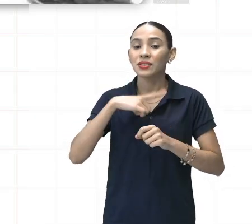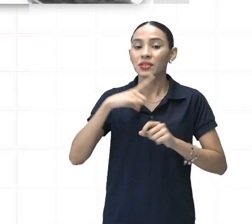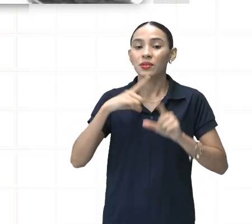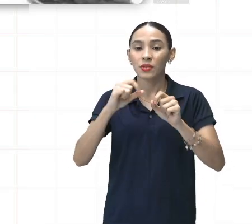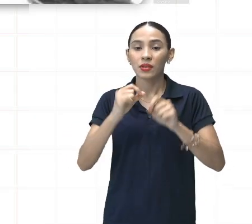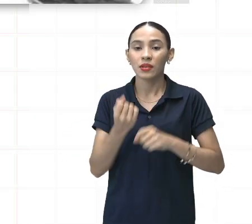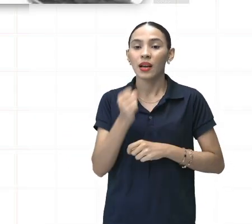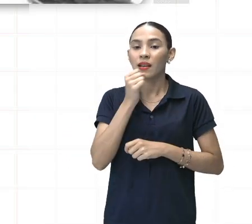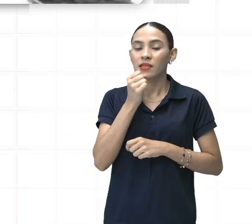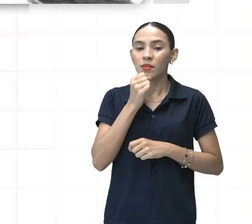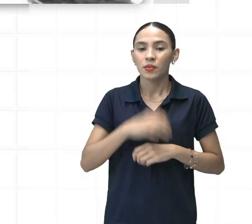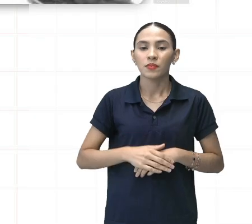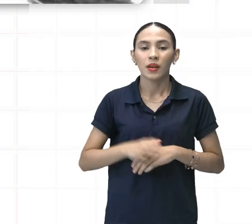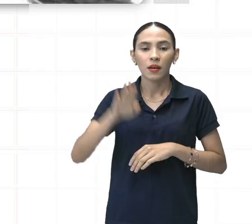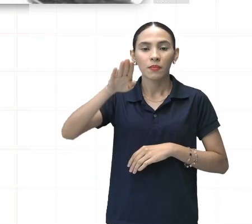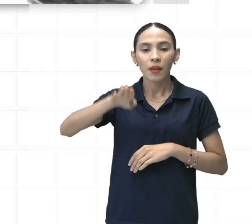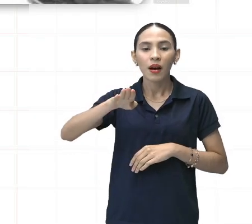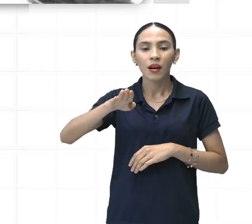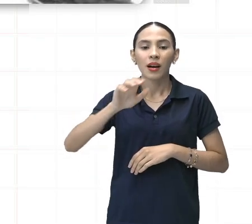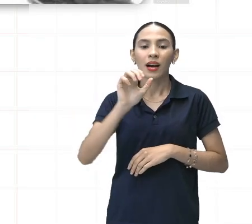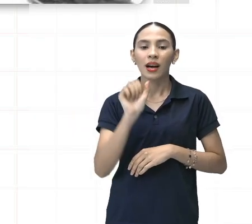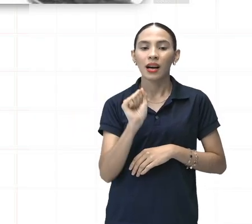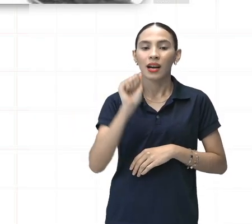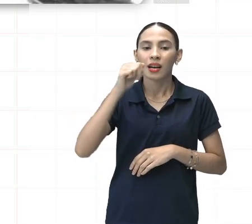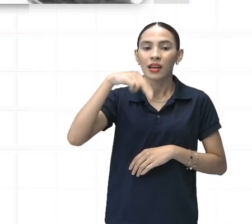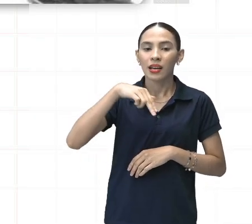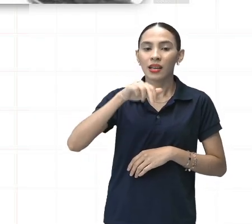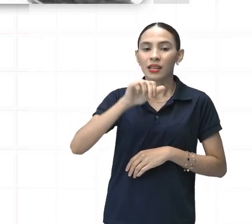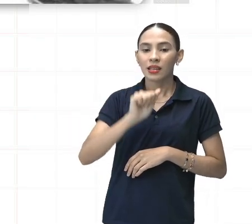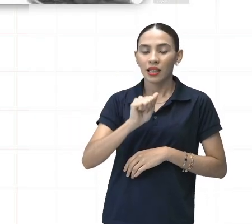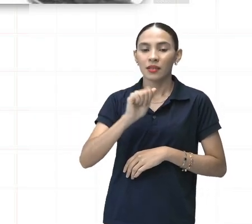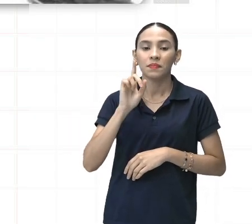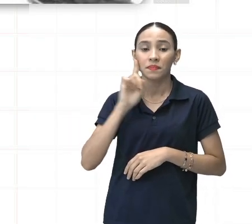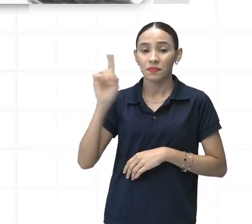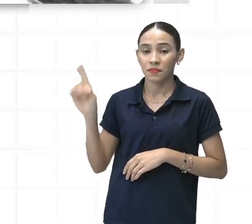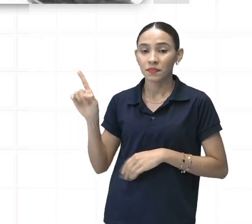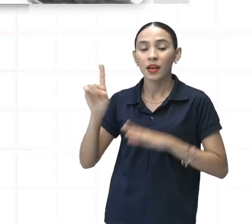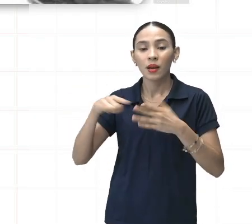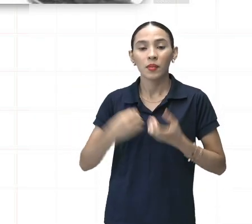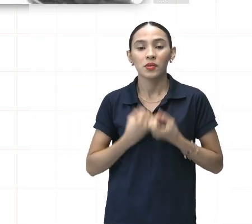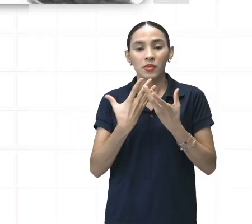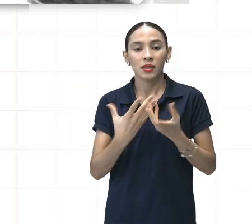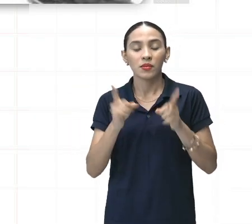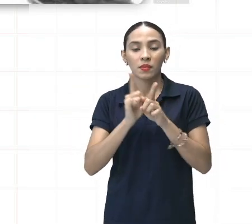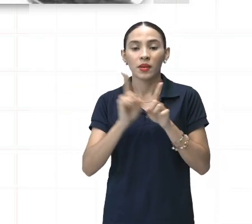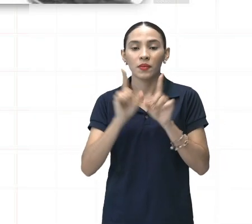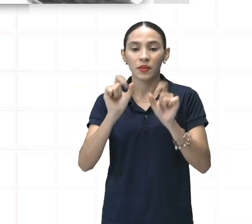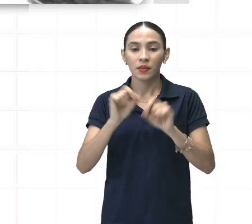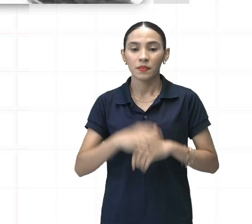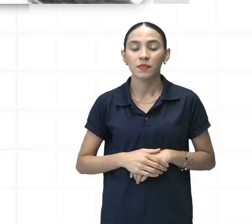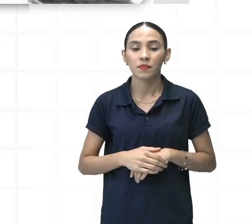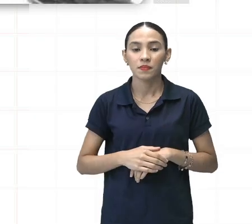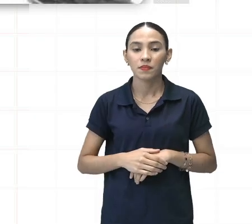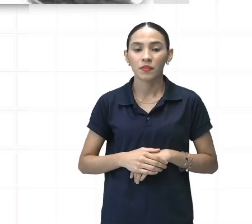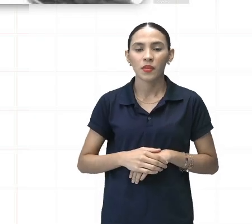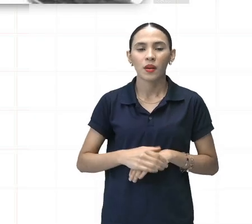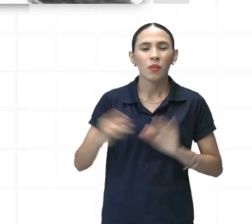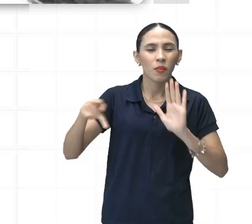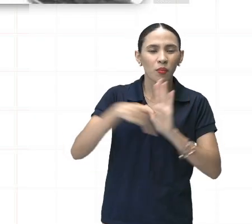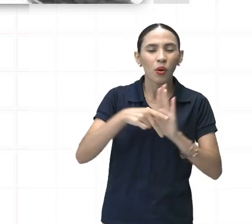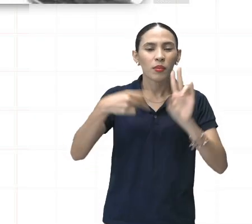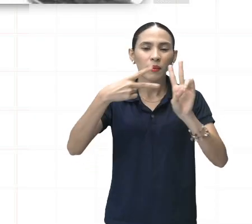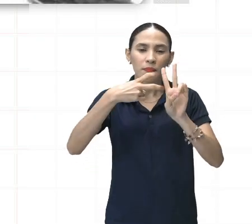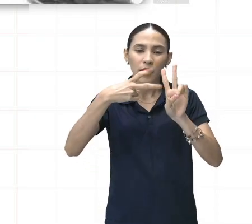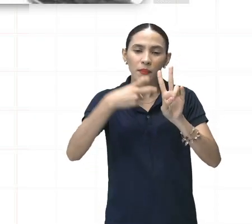seguinte saudação, que é Anauê. Anauê é uma expressão em tupi-guarani que